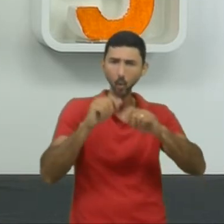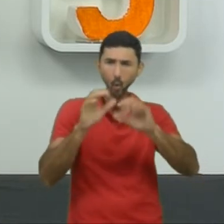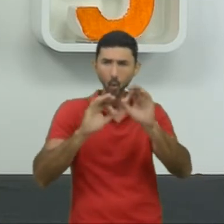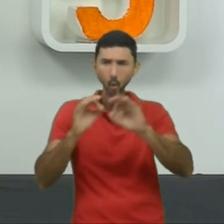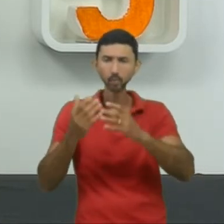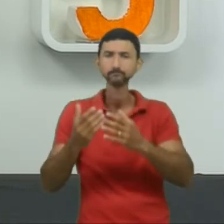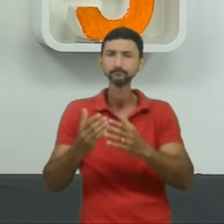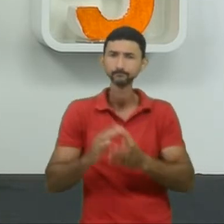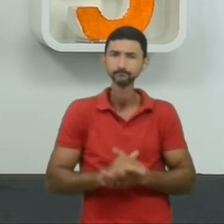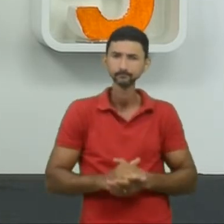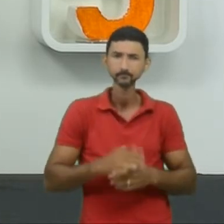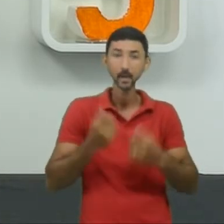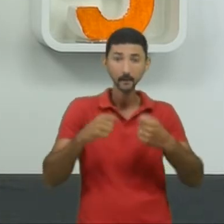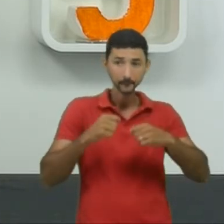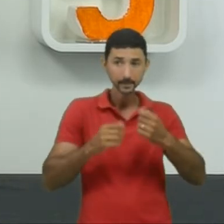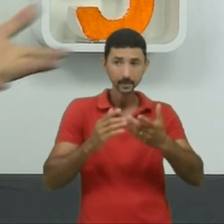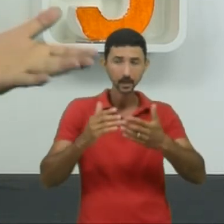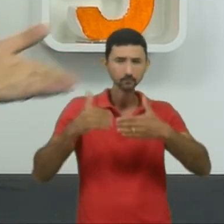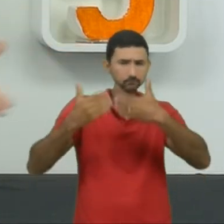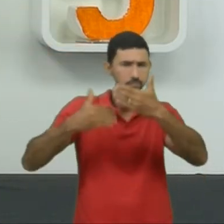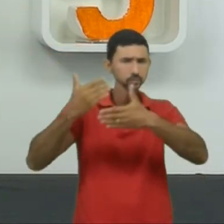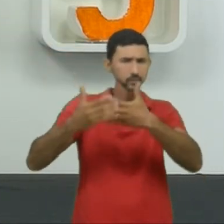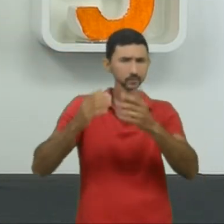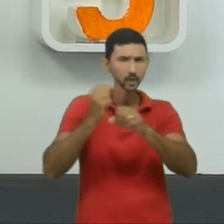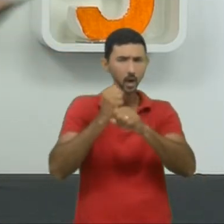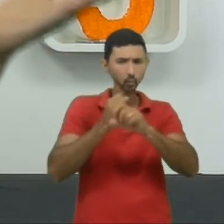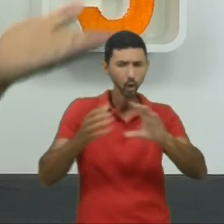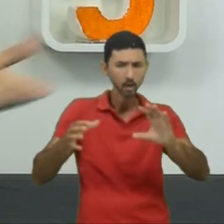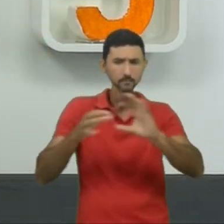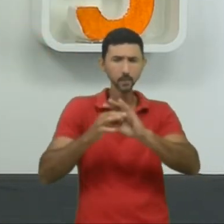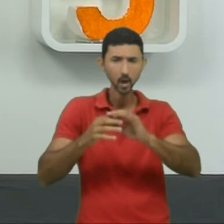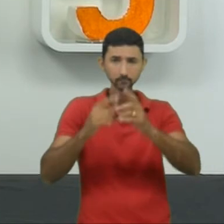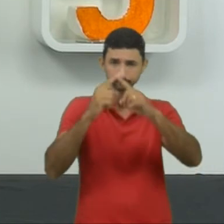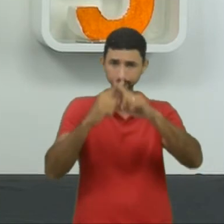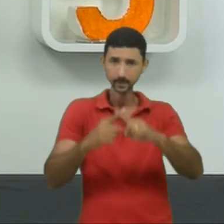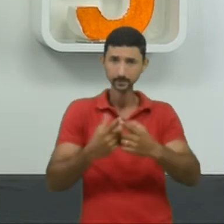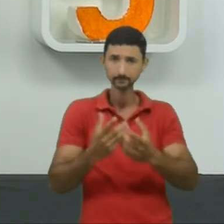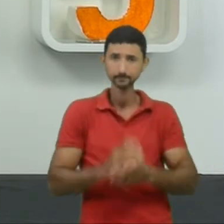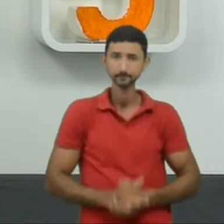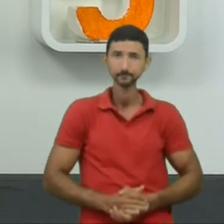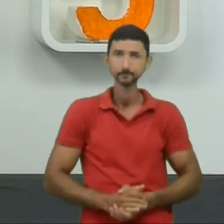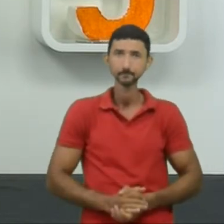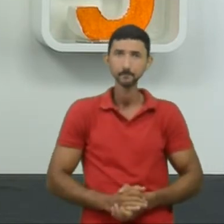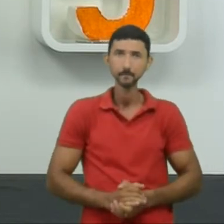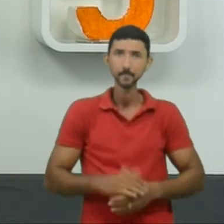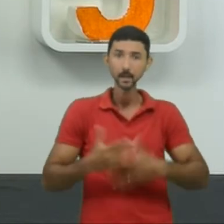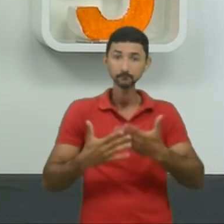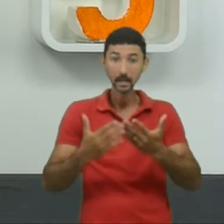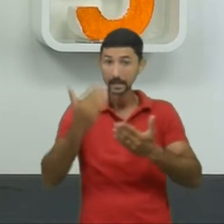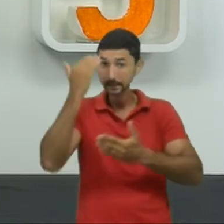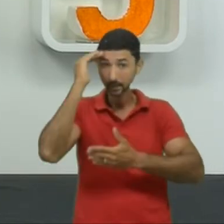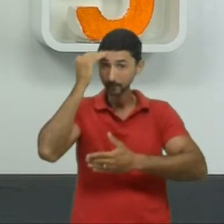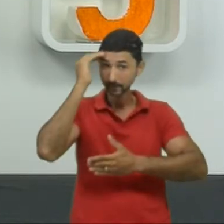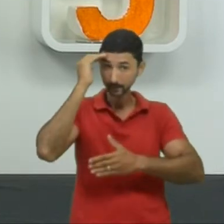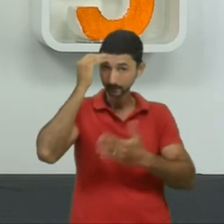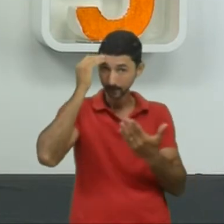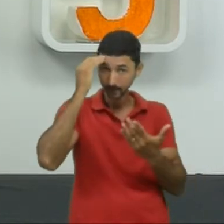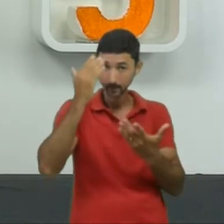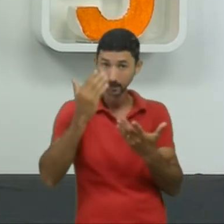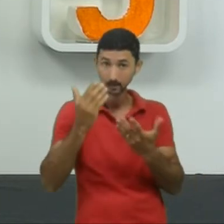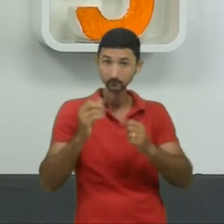possibilidades, certo? Que a gente vai precisar fazer essas interações, essa multiplicação. Mas se você ainda não entendeu muita